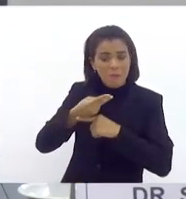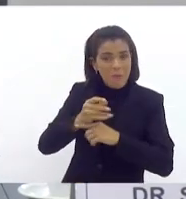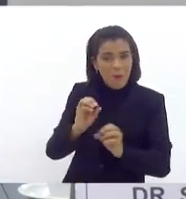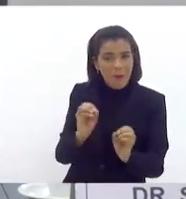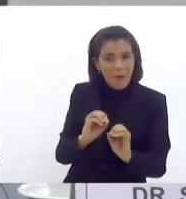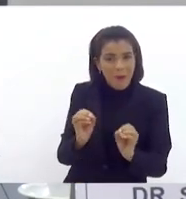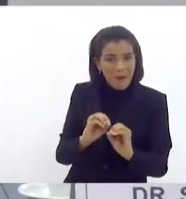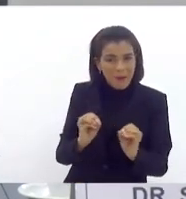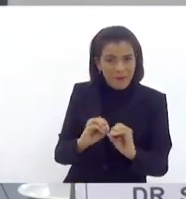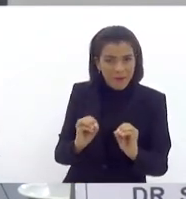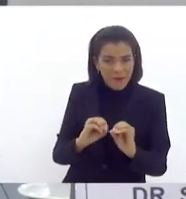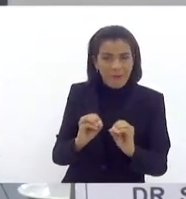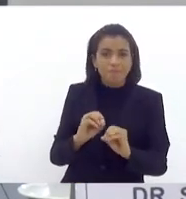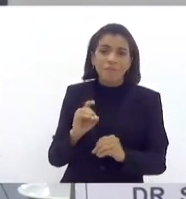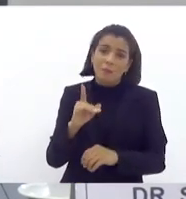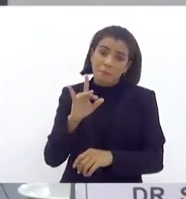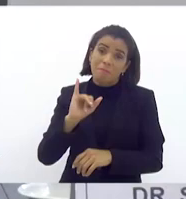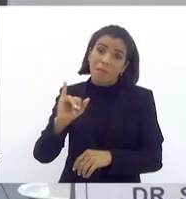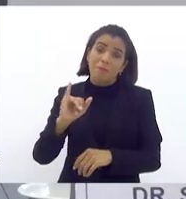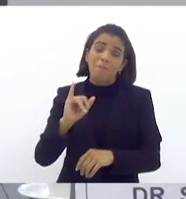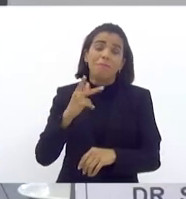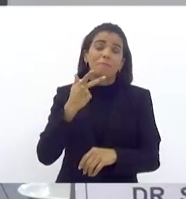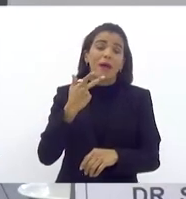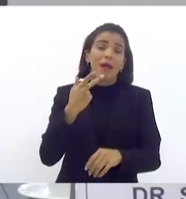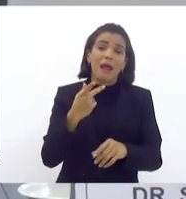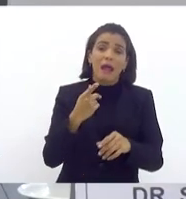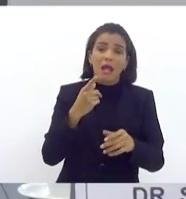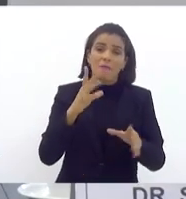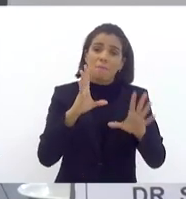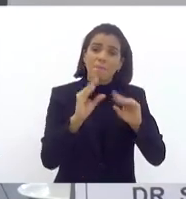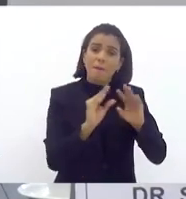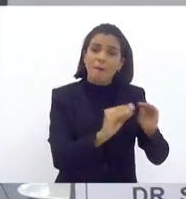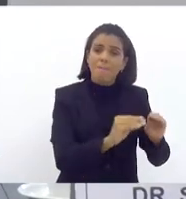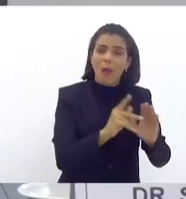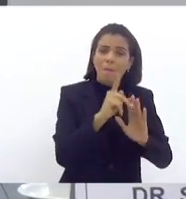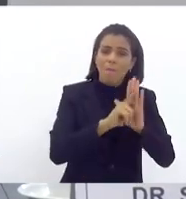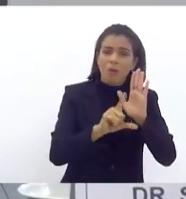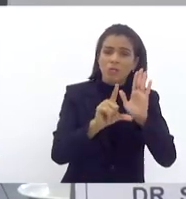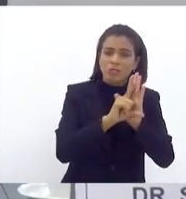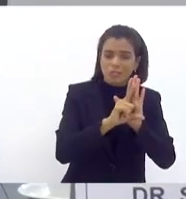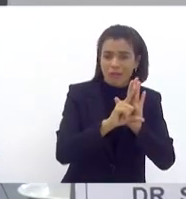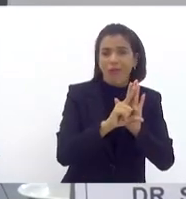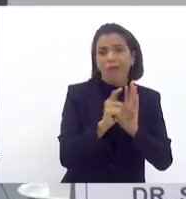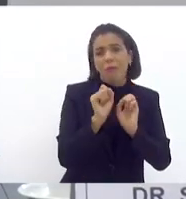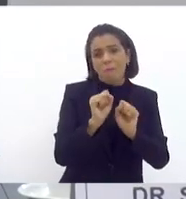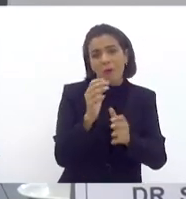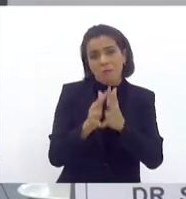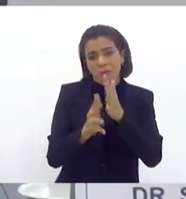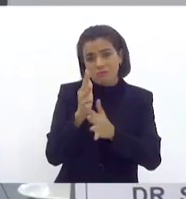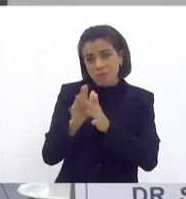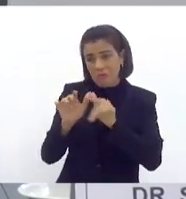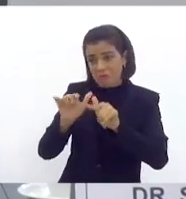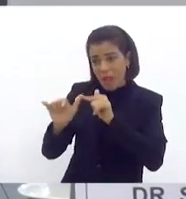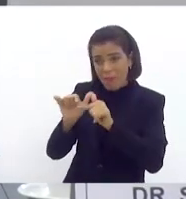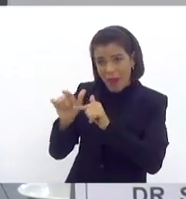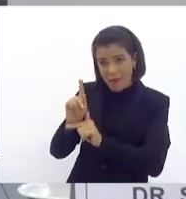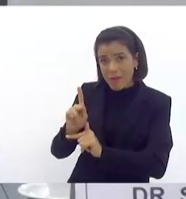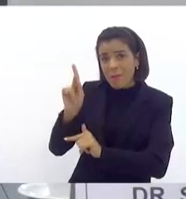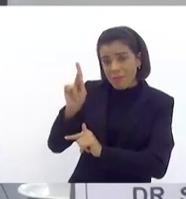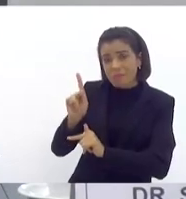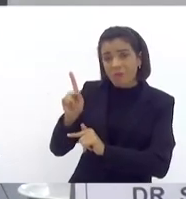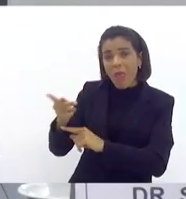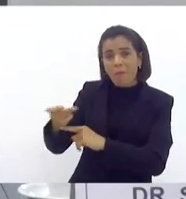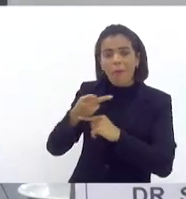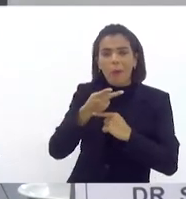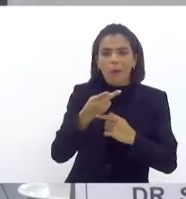projetos que, eventualmente, pode prejudicar ou atrapalhar a sua operação, fazem todo um alvoroço de conversa com dezenas de